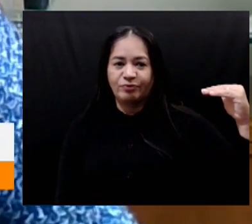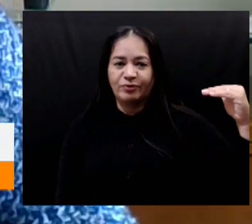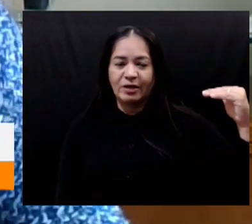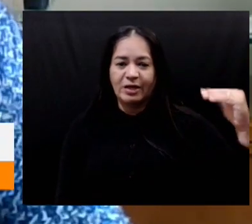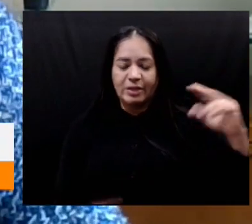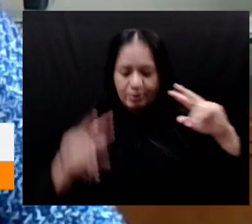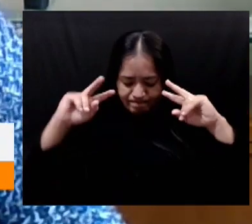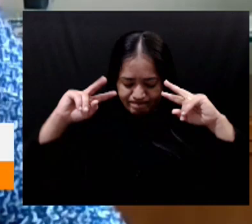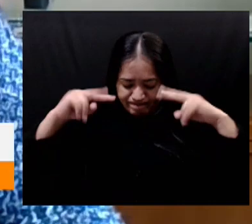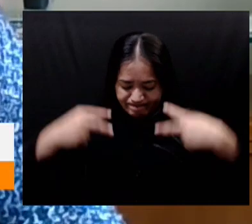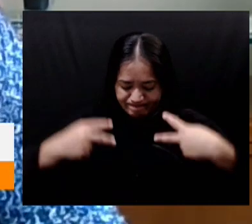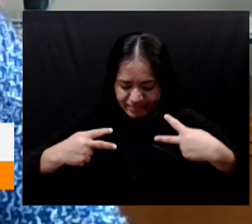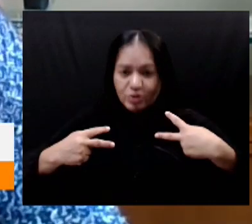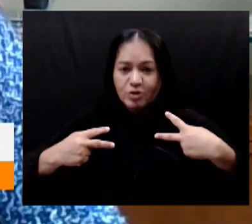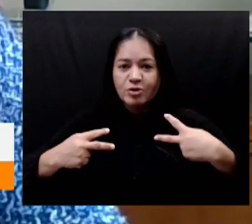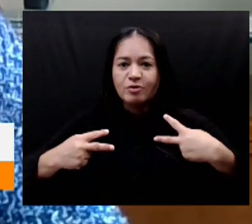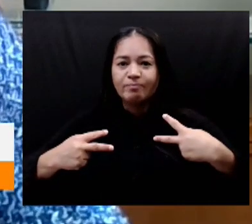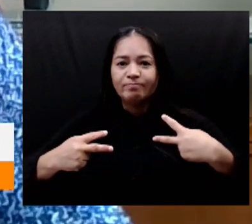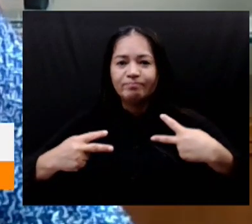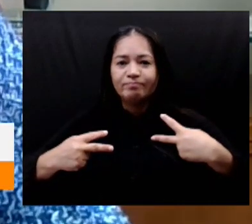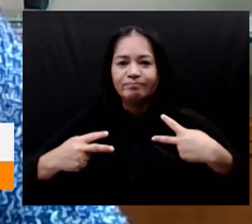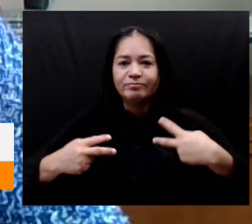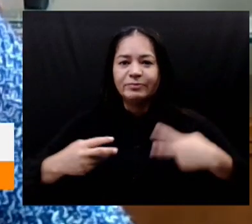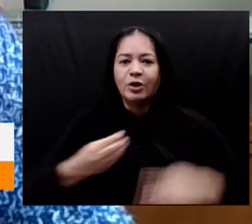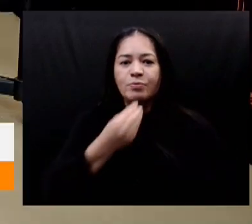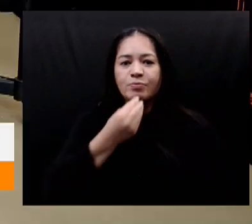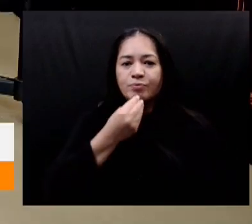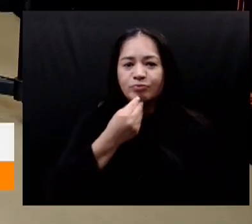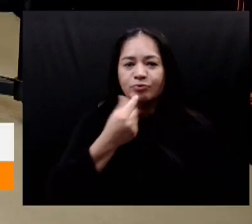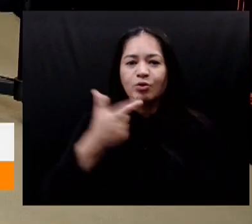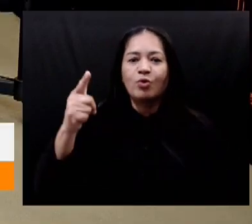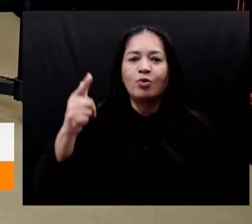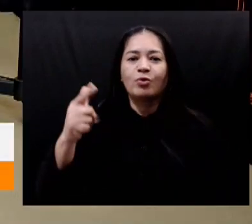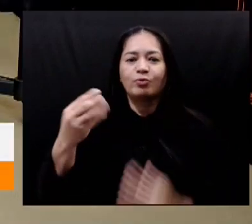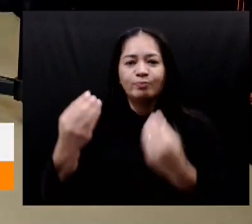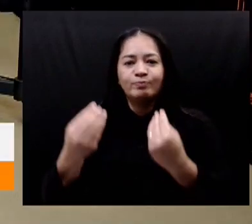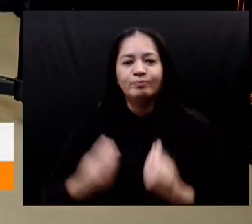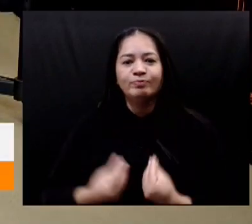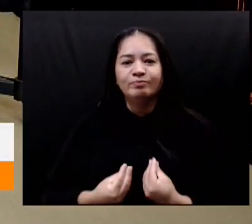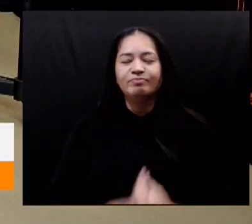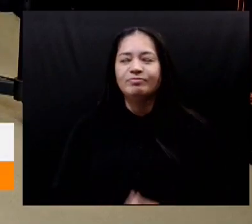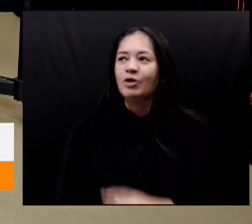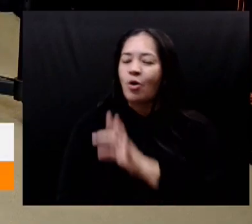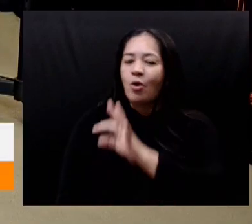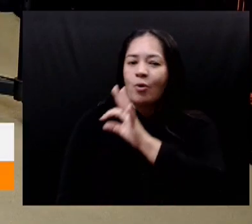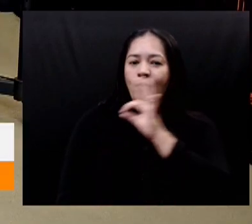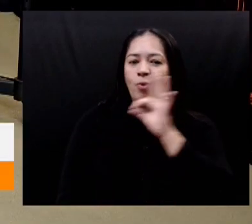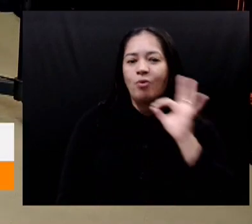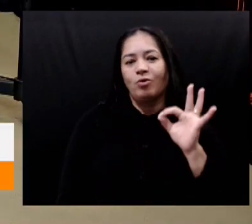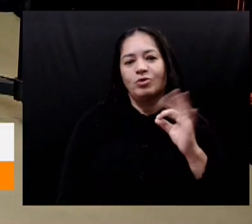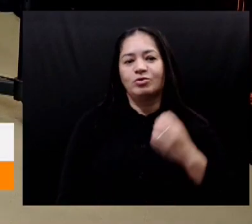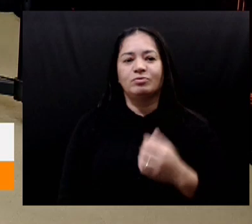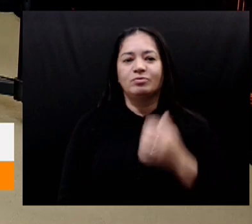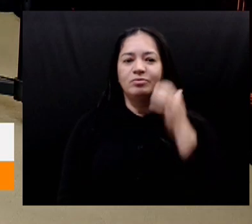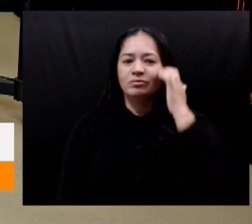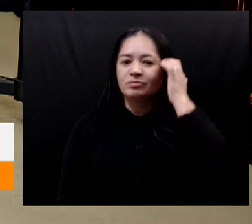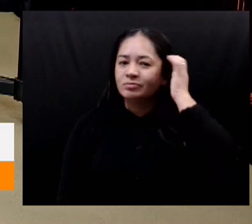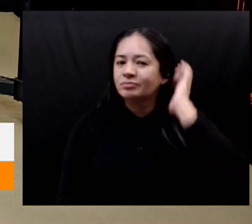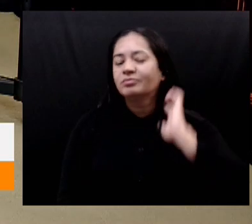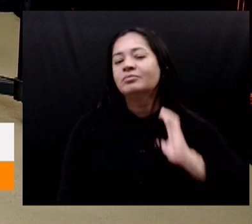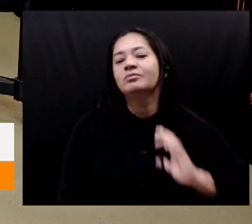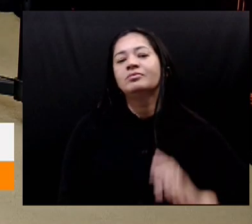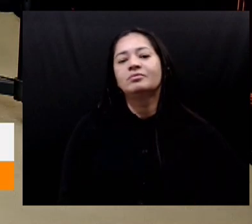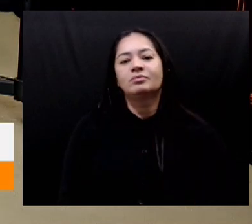se dar uma segunda chance. Muito bem, Arlete, muito boa a sua fala. E aí,